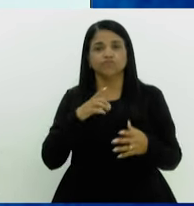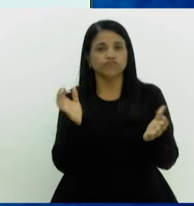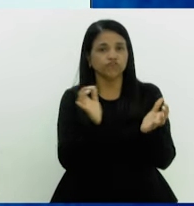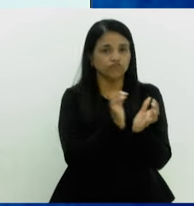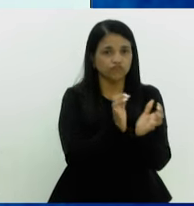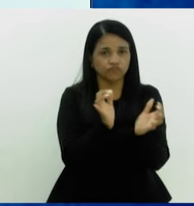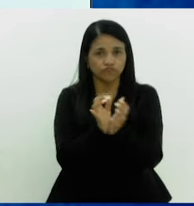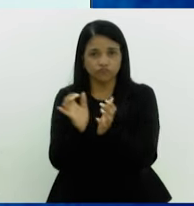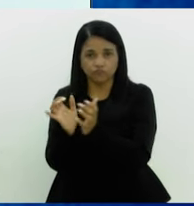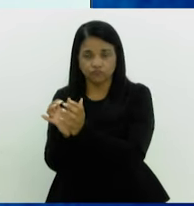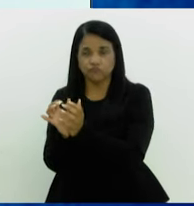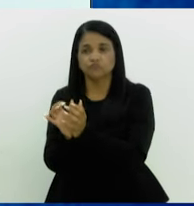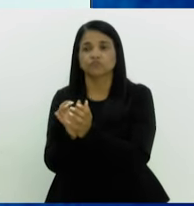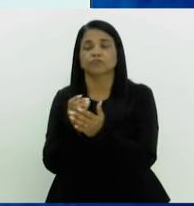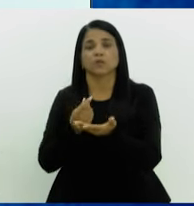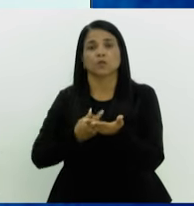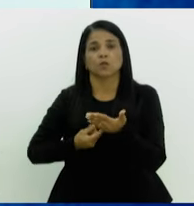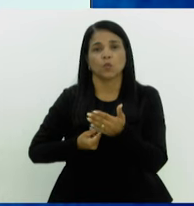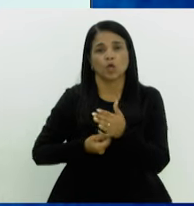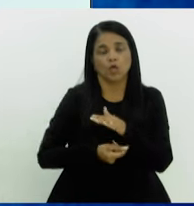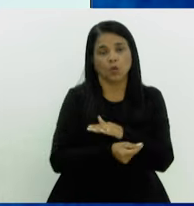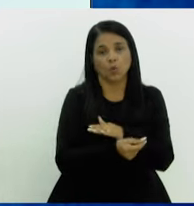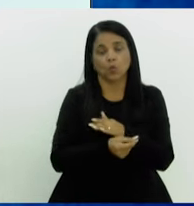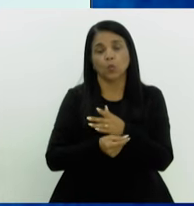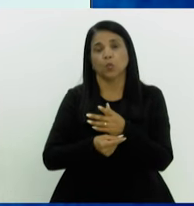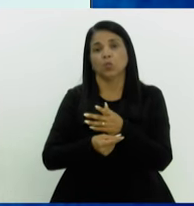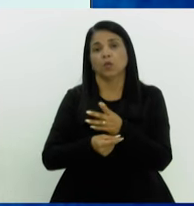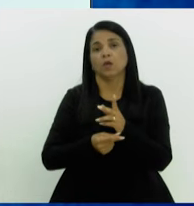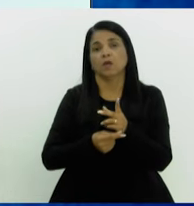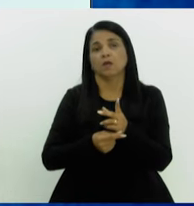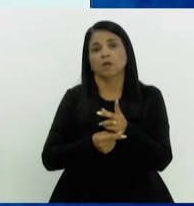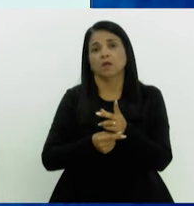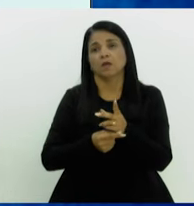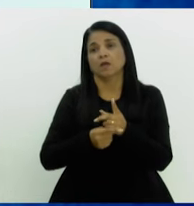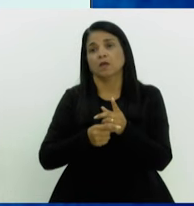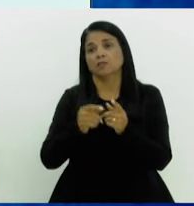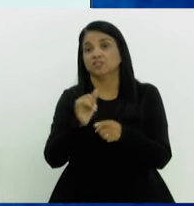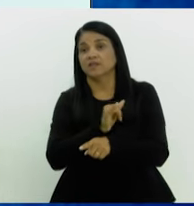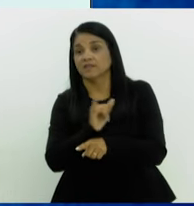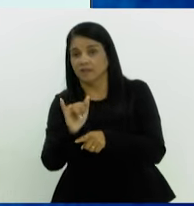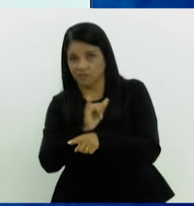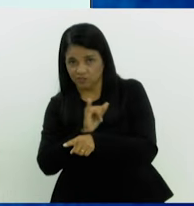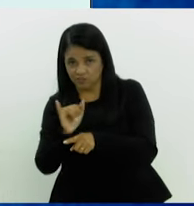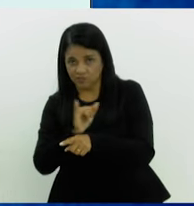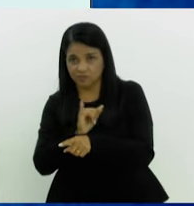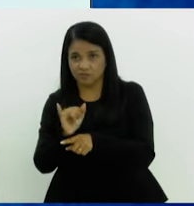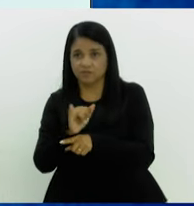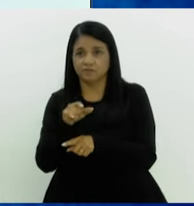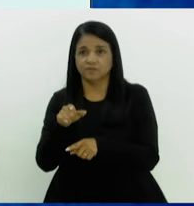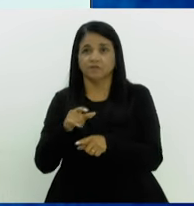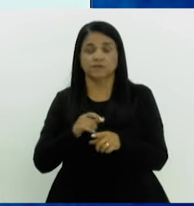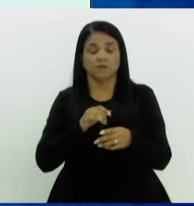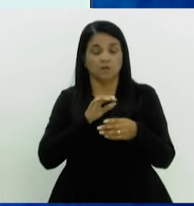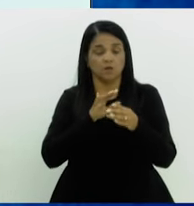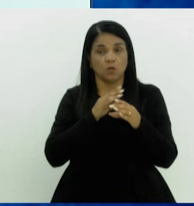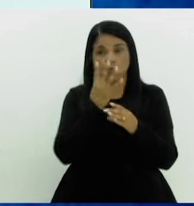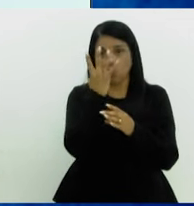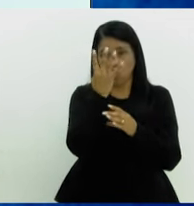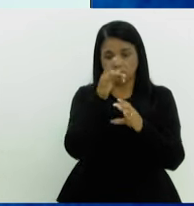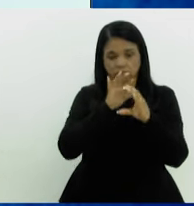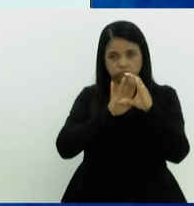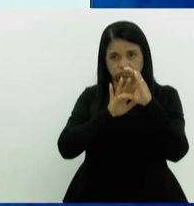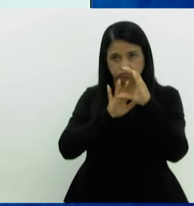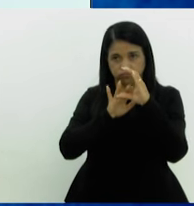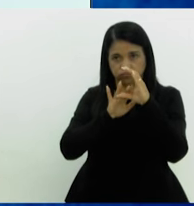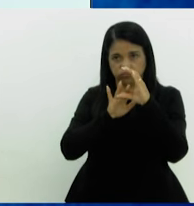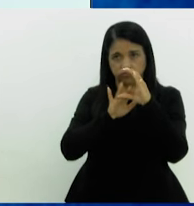e agora os recursos que a meta tem para vocês próxima por favor aqui tem quatro QR codes os padrões